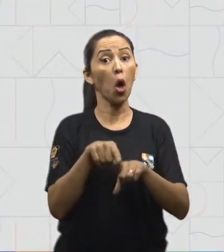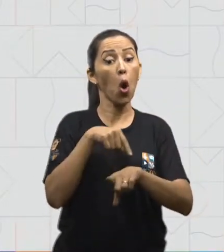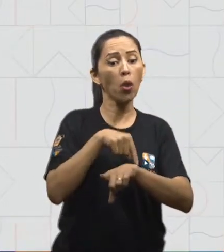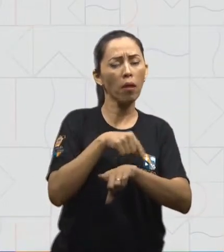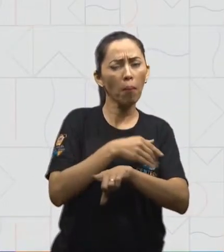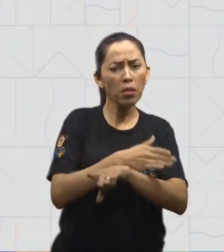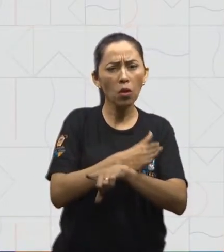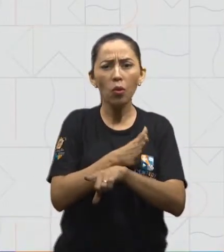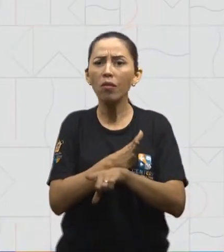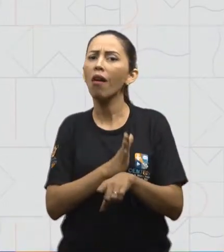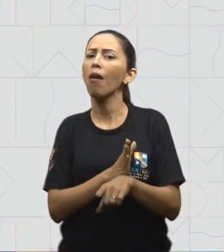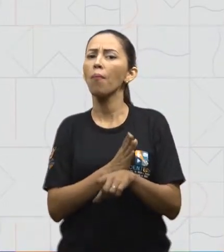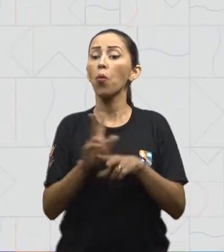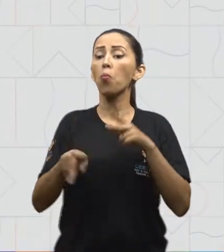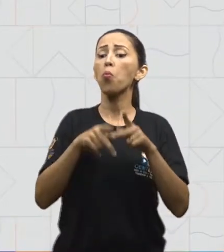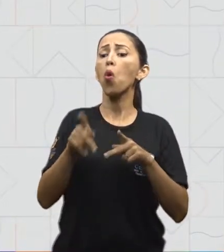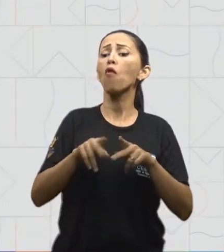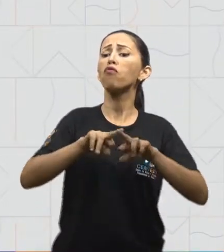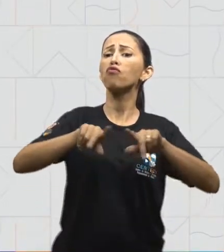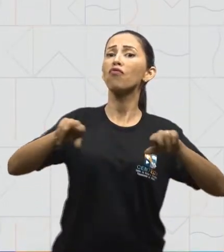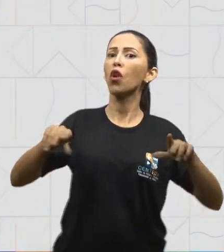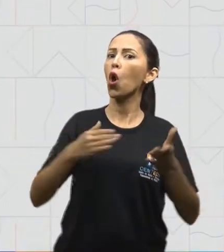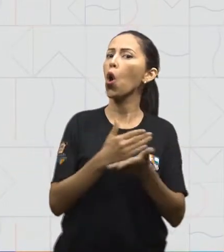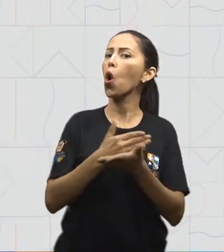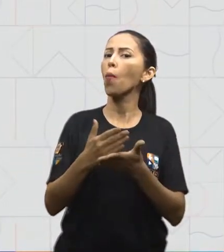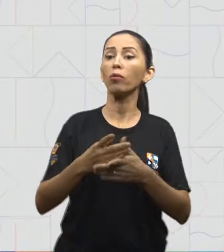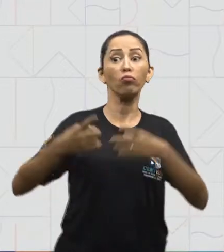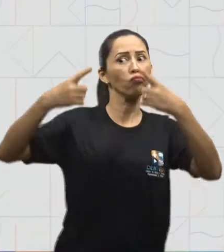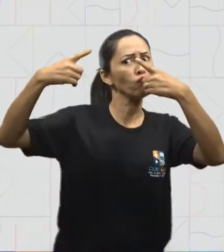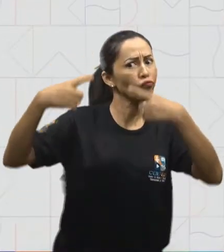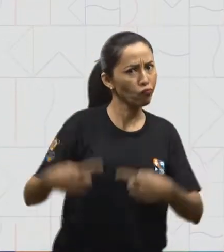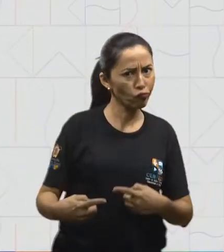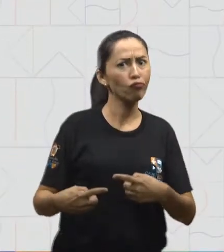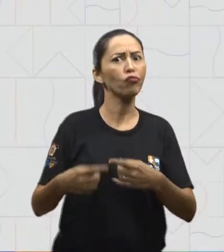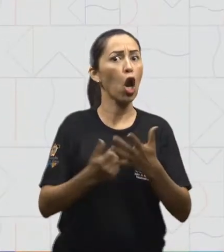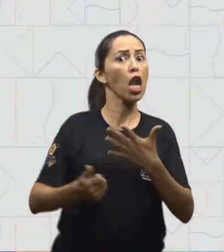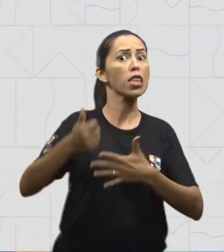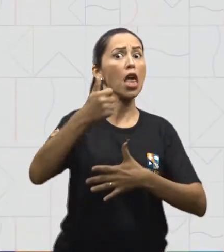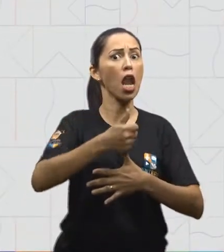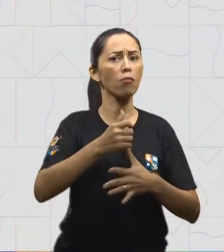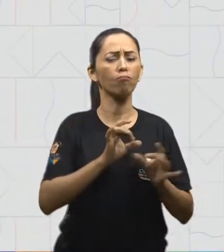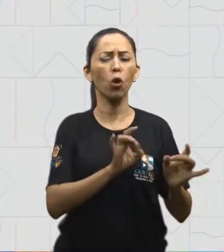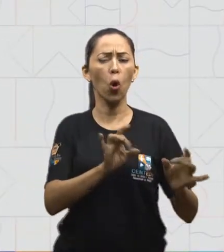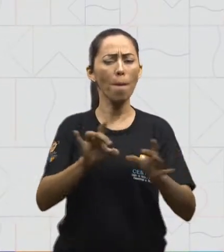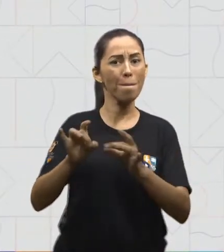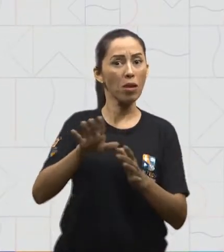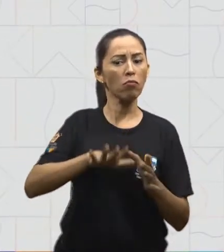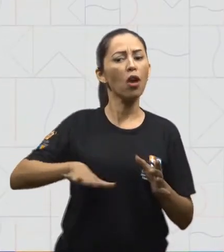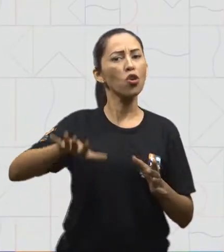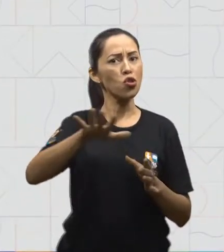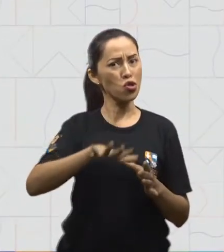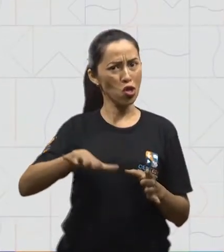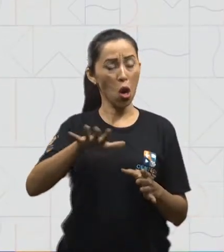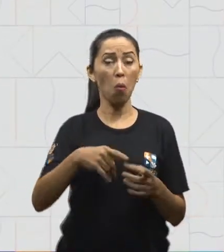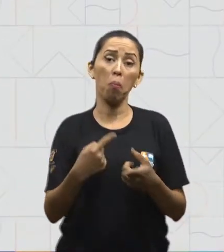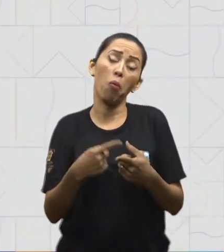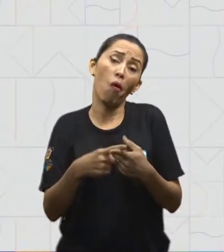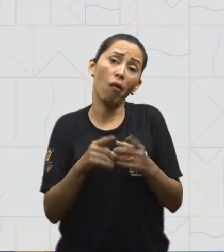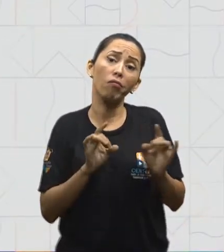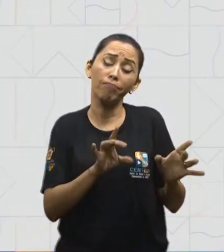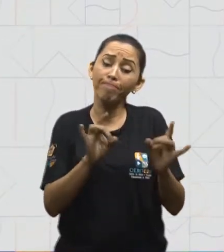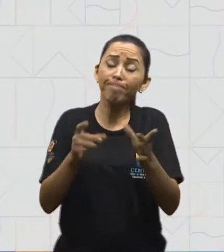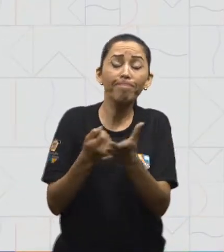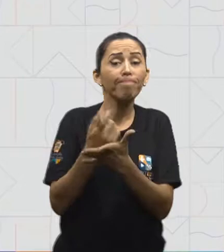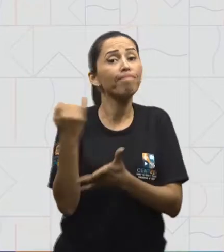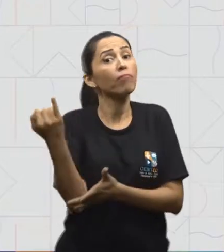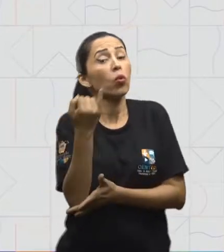tempo, diferentes povos começaram a disputar a liderança do comércio naquela região. O comércio se tornou uma atividade